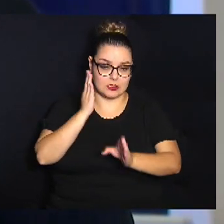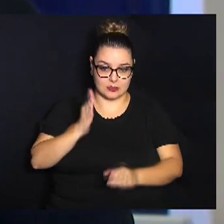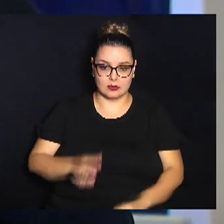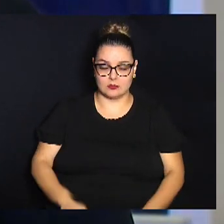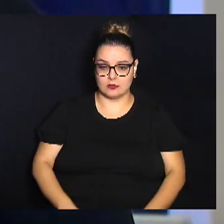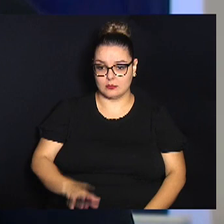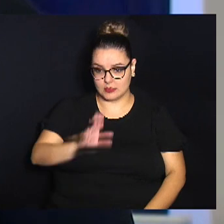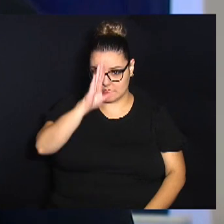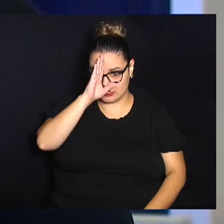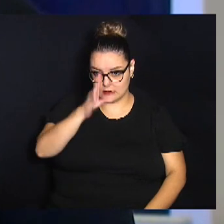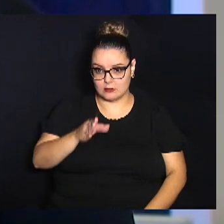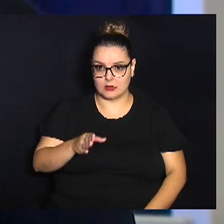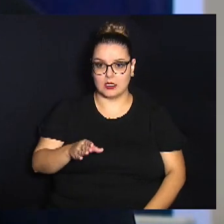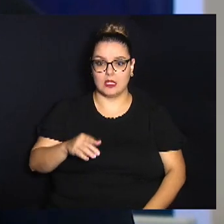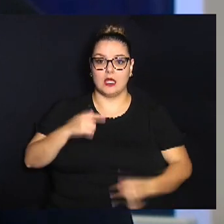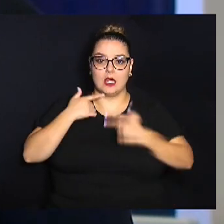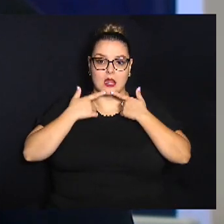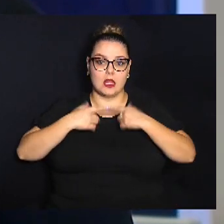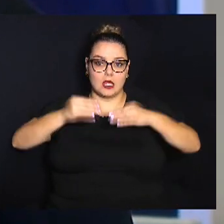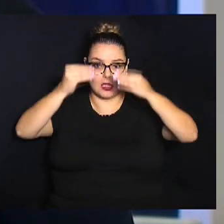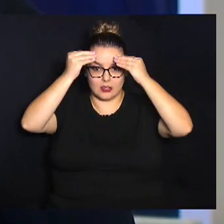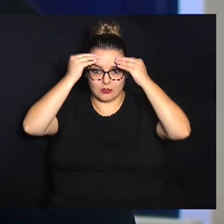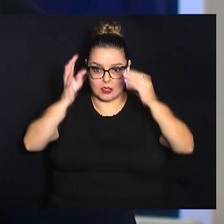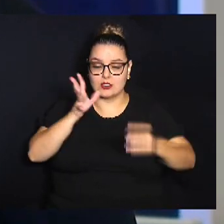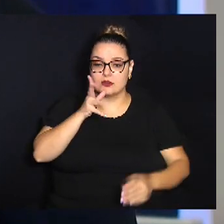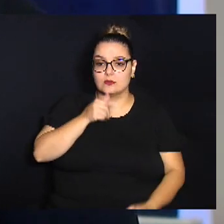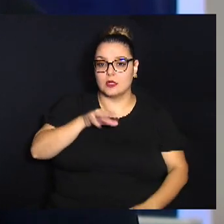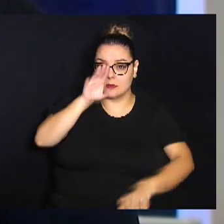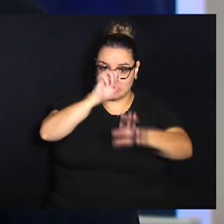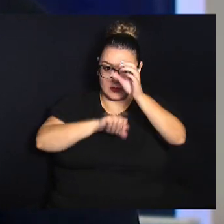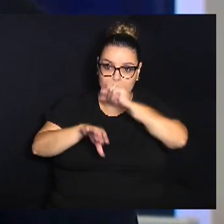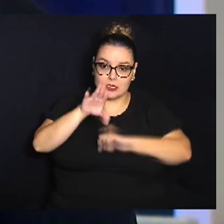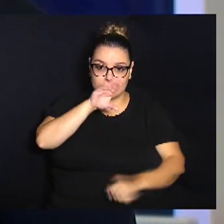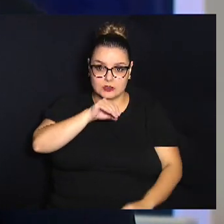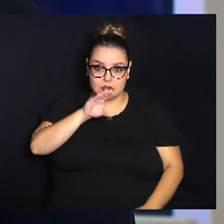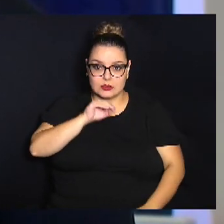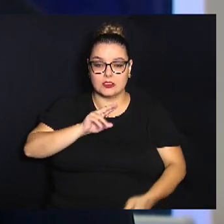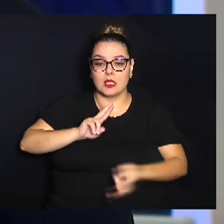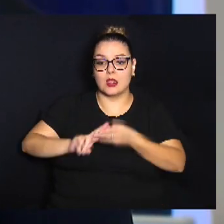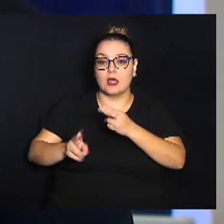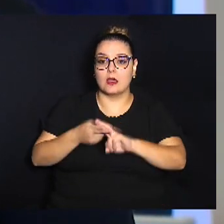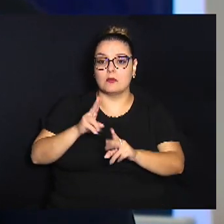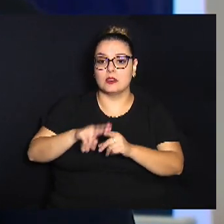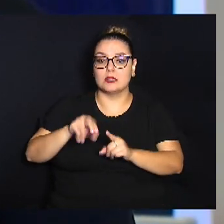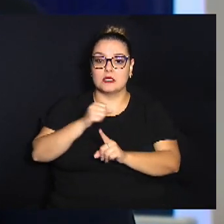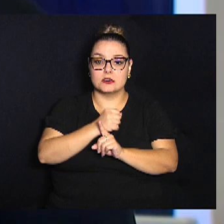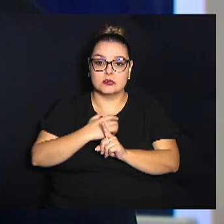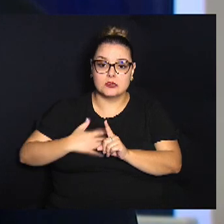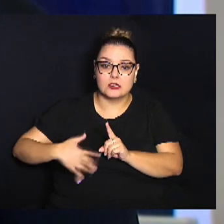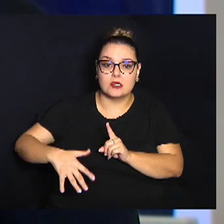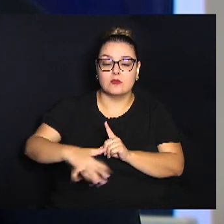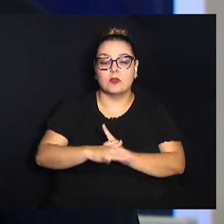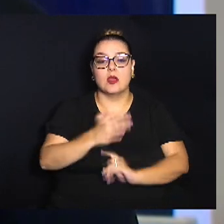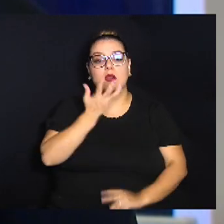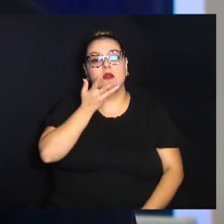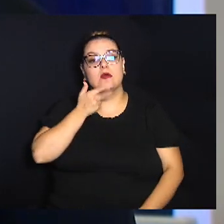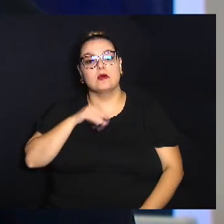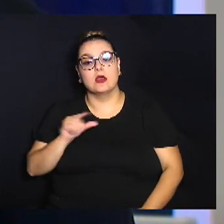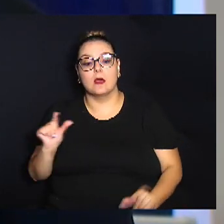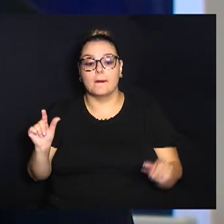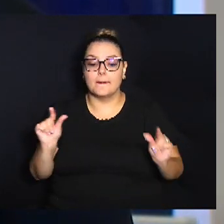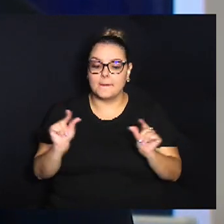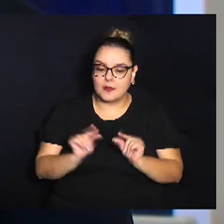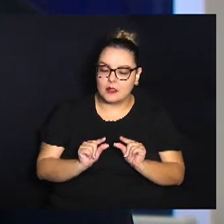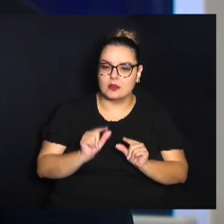é a demora para a criança aprender a falar, e a gente tem a alteração das habilidades sociais, né? A criança interage menos com as